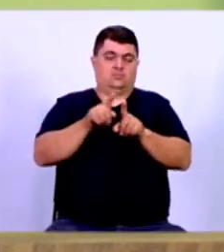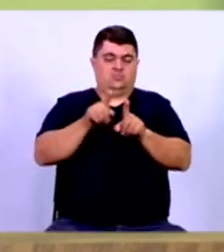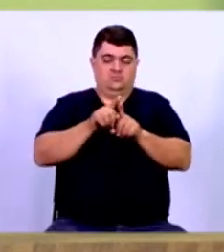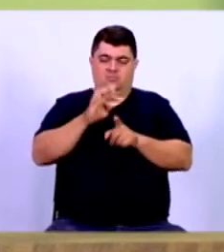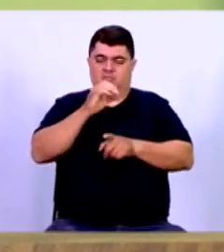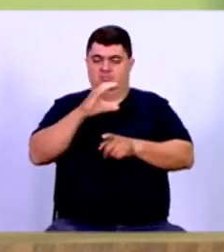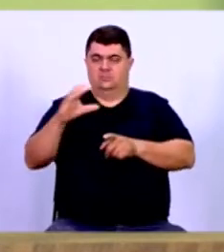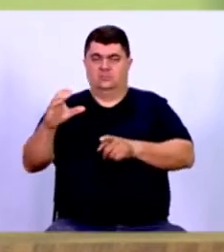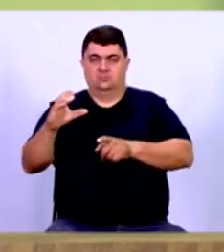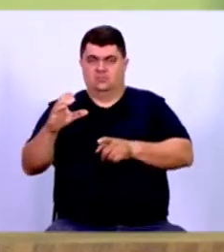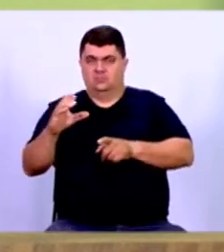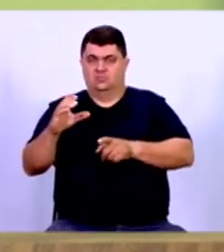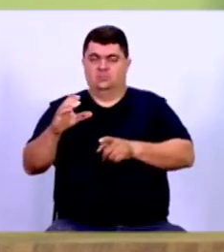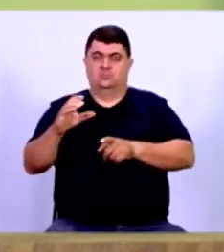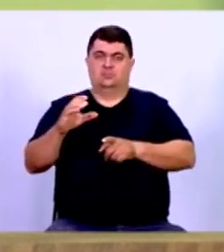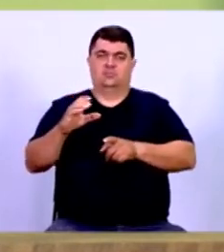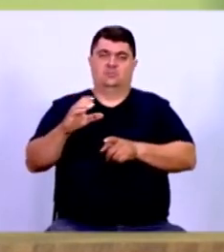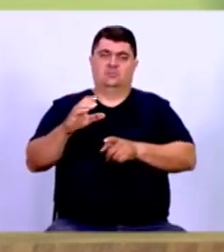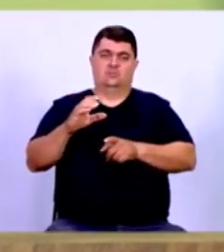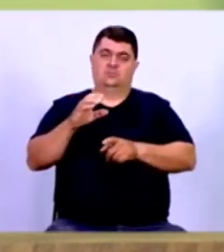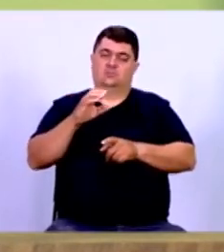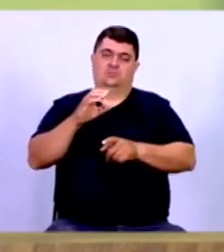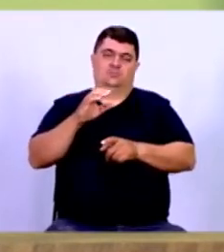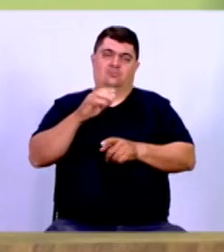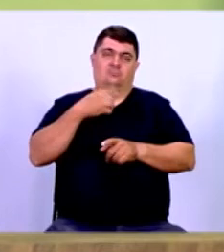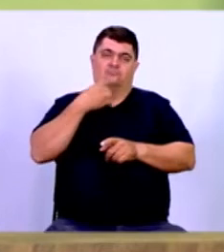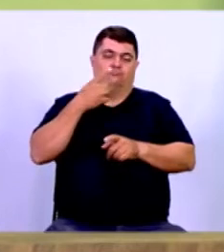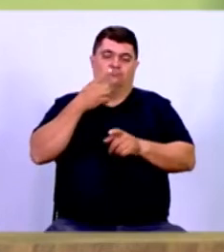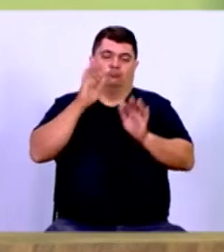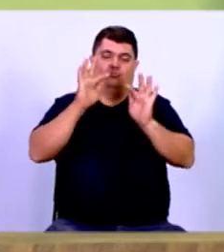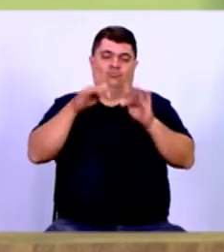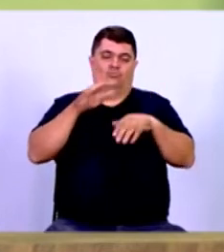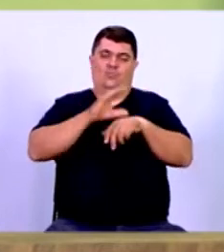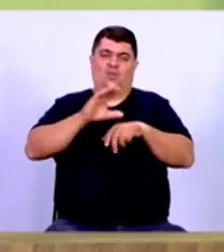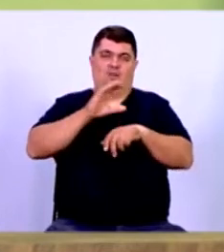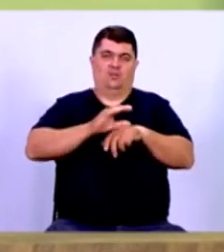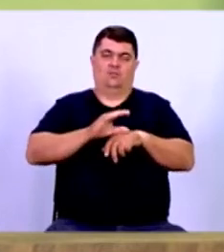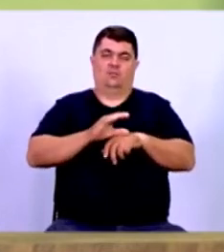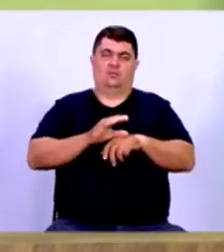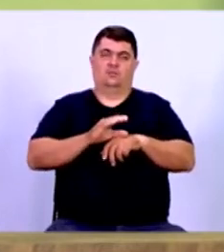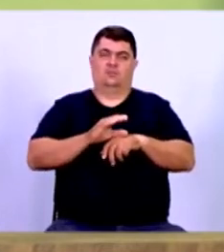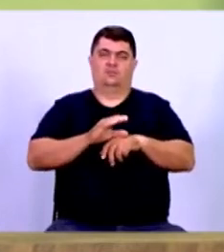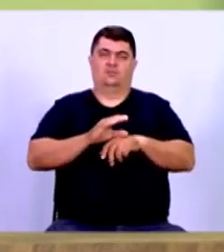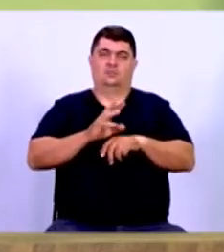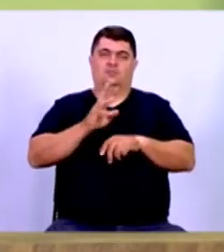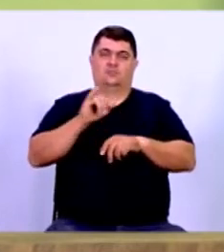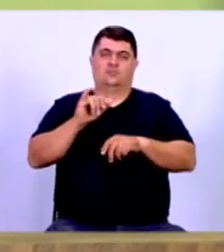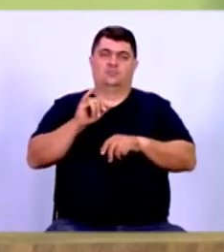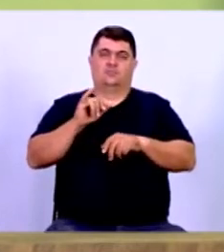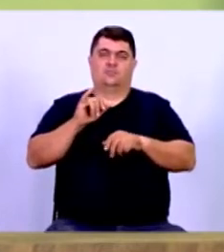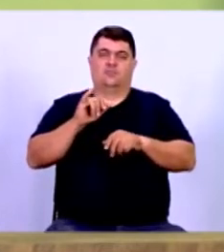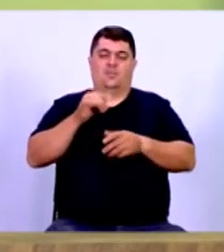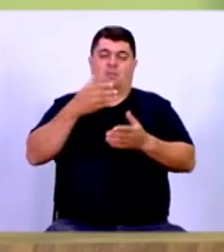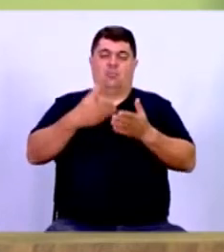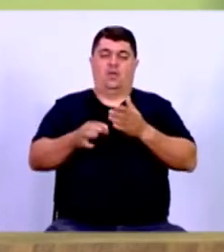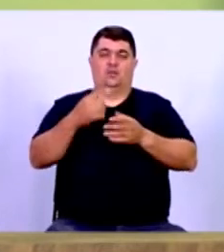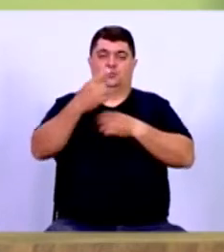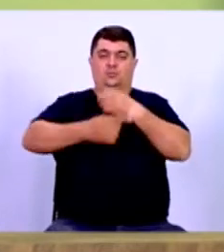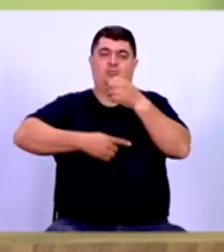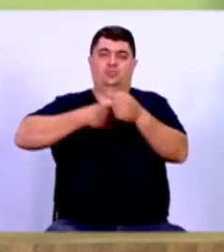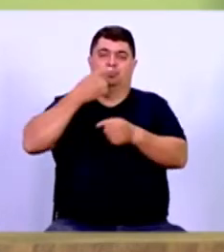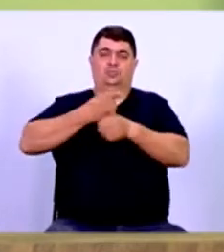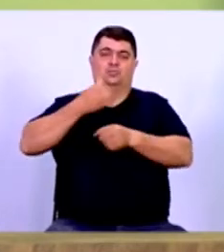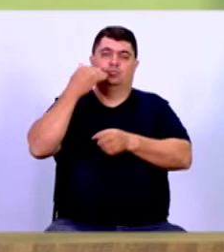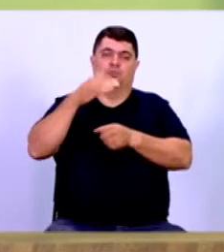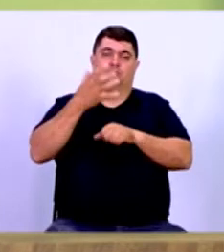da vaga comprovada não faz o TCC, simplesmente ele não consegue finalizar o curso. E aí você vai acabar perdendo